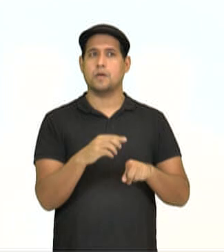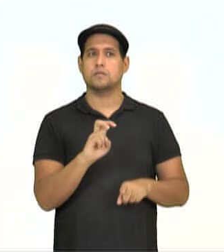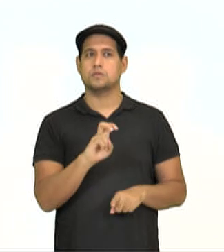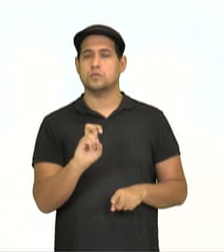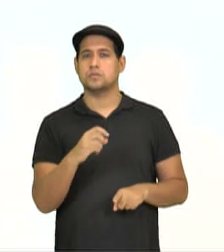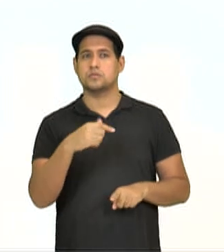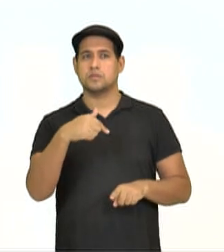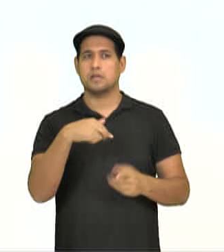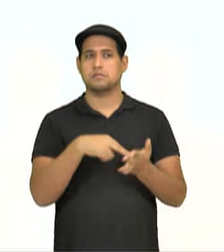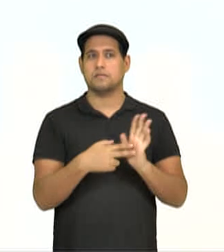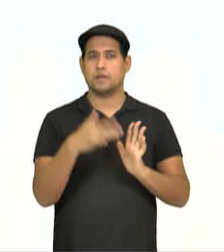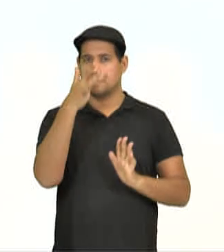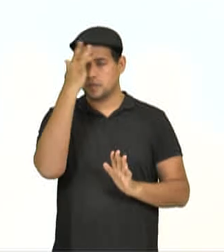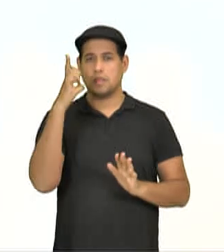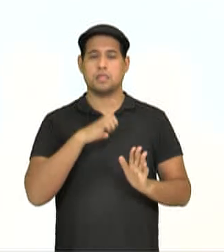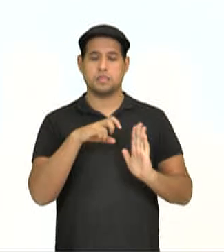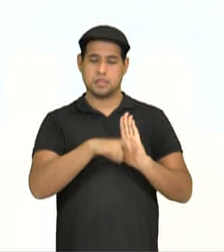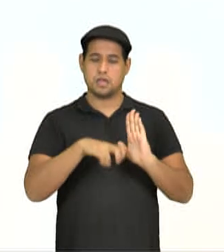em cadeiras de rodas.